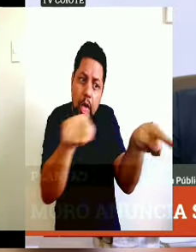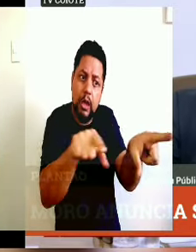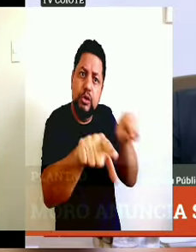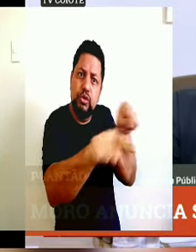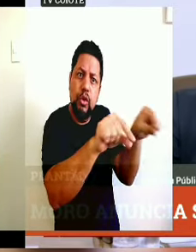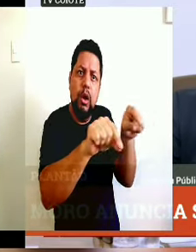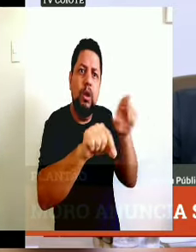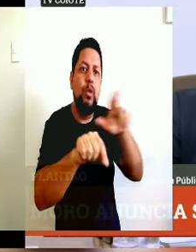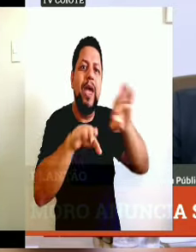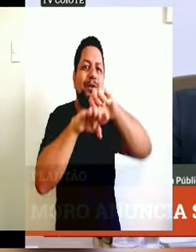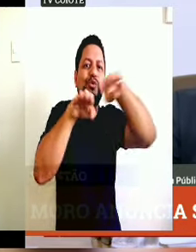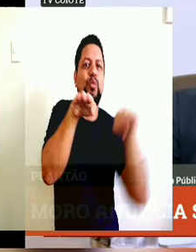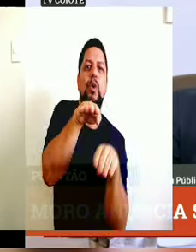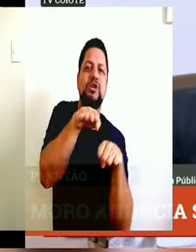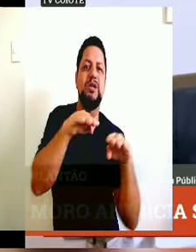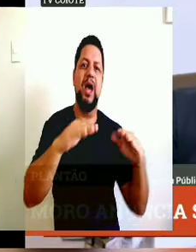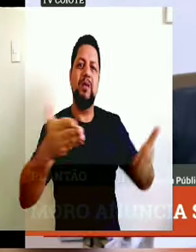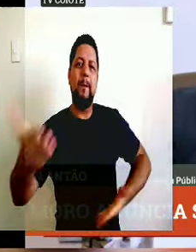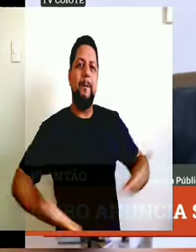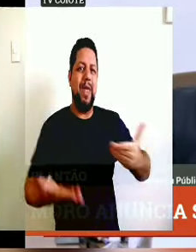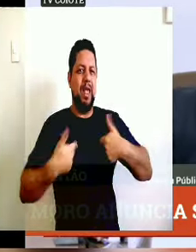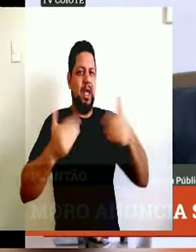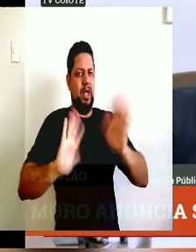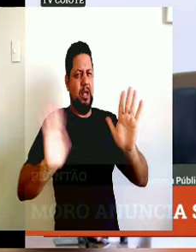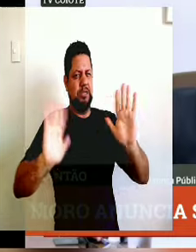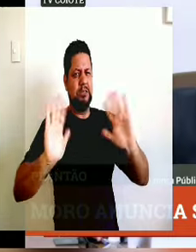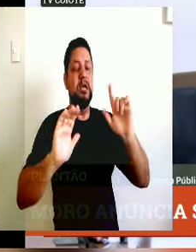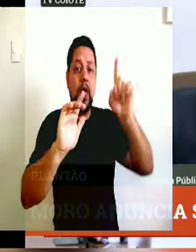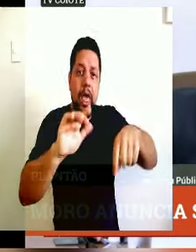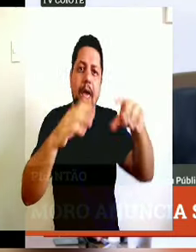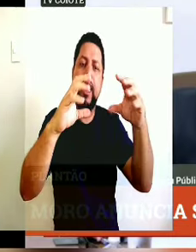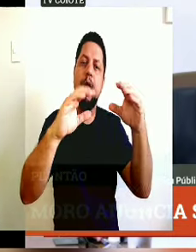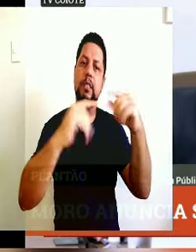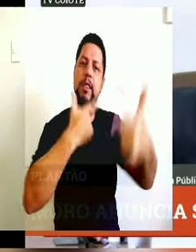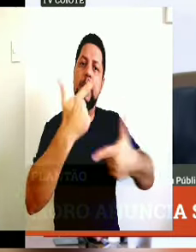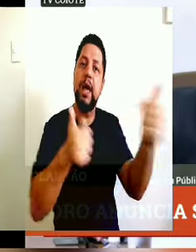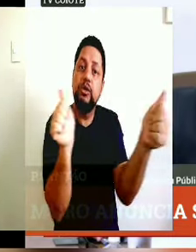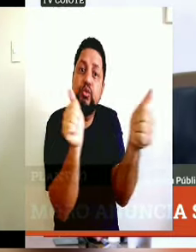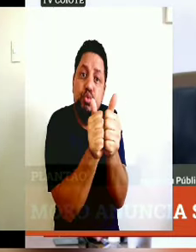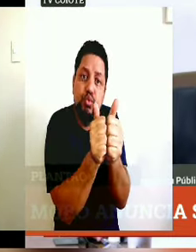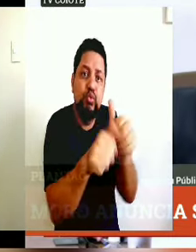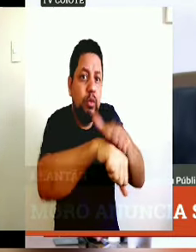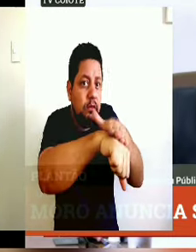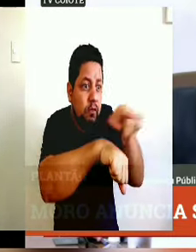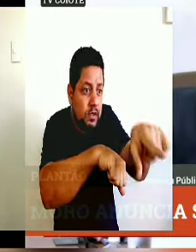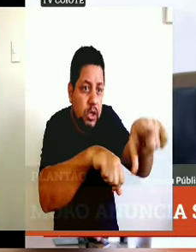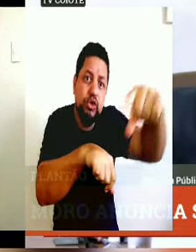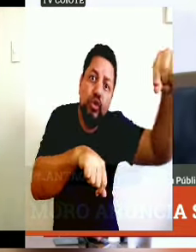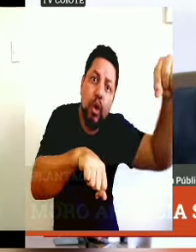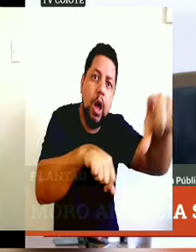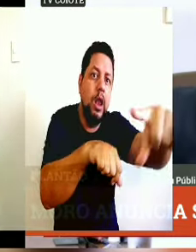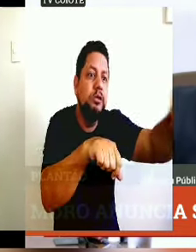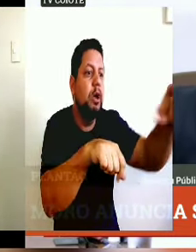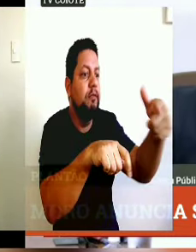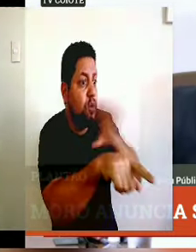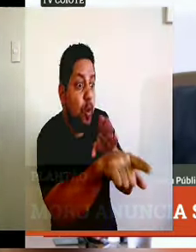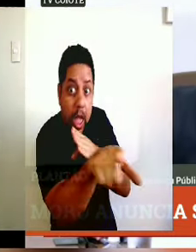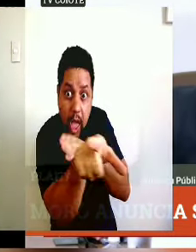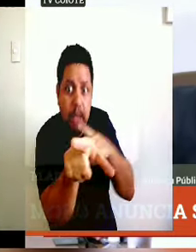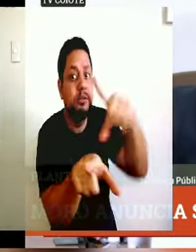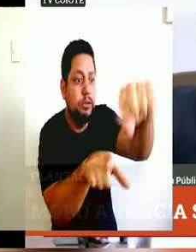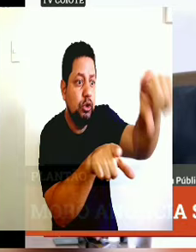certa não é subordinado, é equipe, para que eles façam as melhores escolhas, né? Assim se valoriza aí